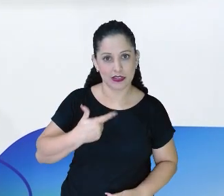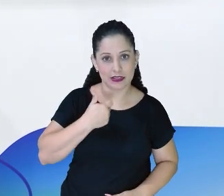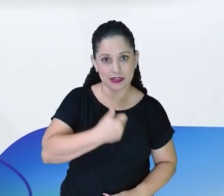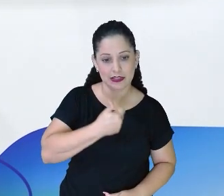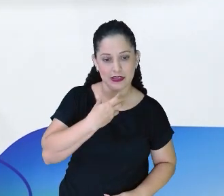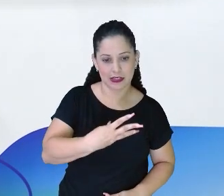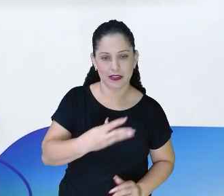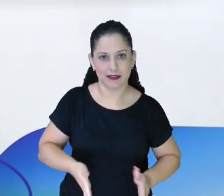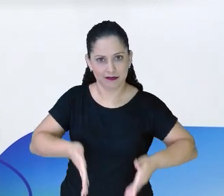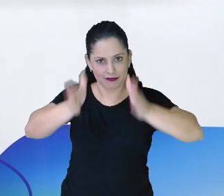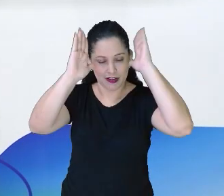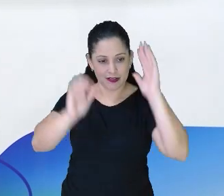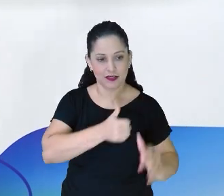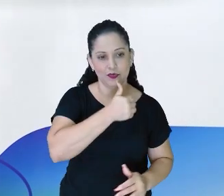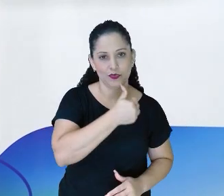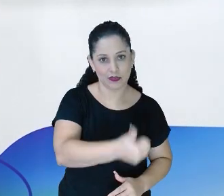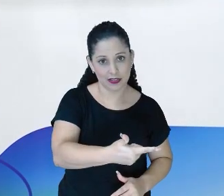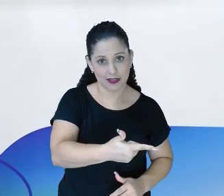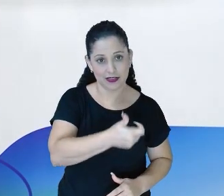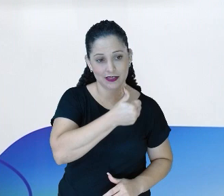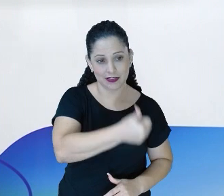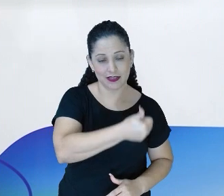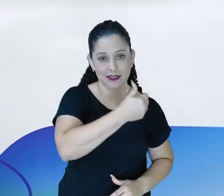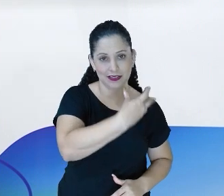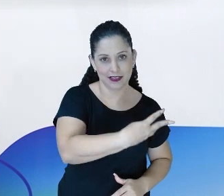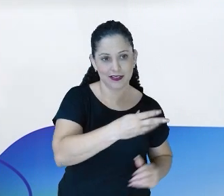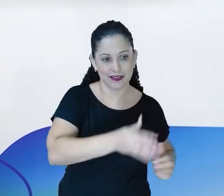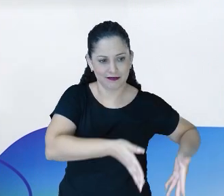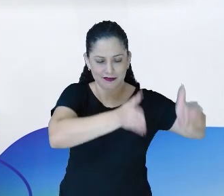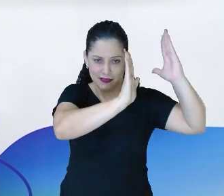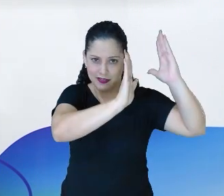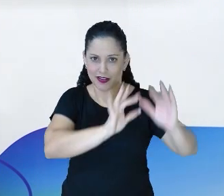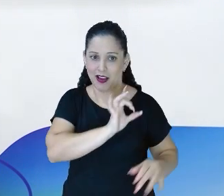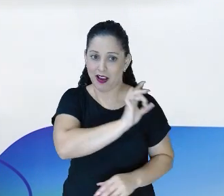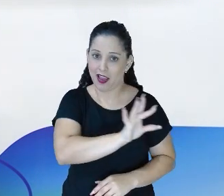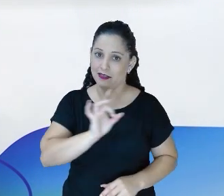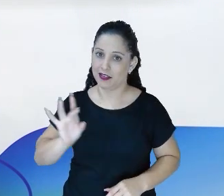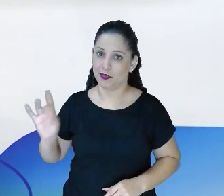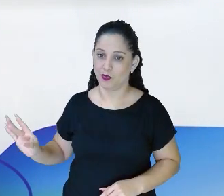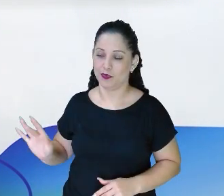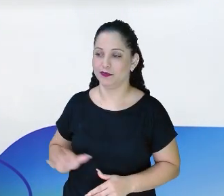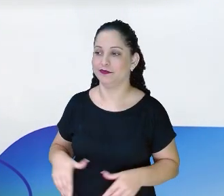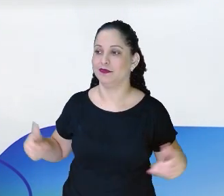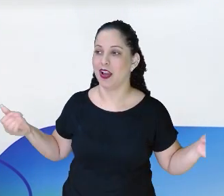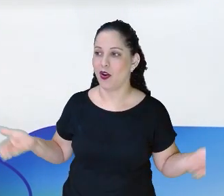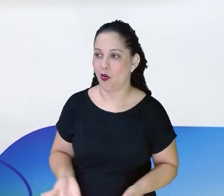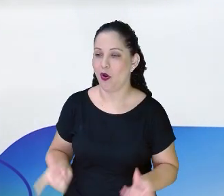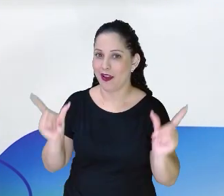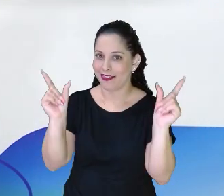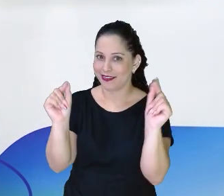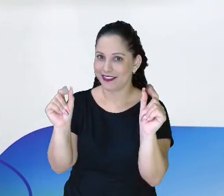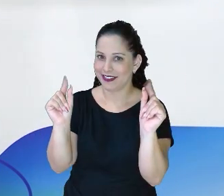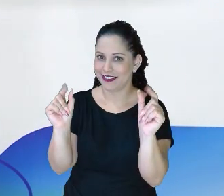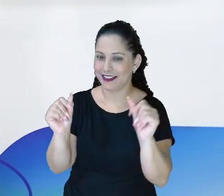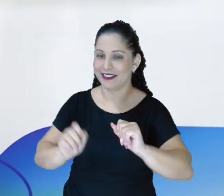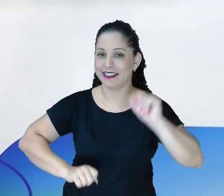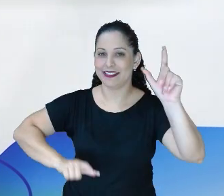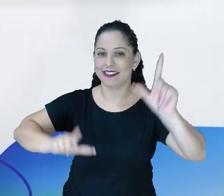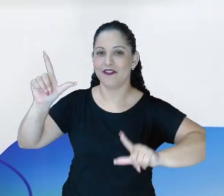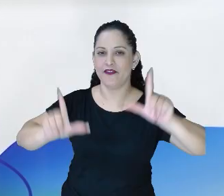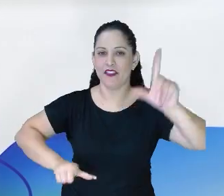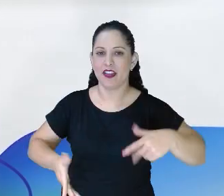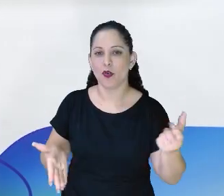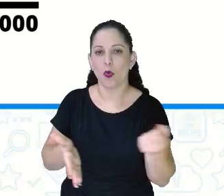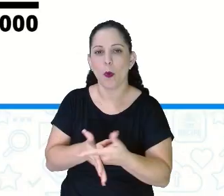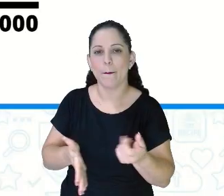ver se eu tenho mais uma. Tenho isso aqui, ó. É quando a gente fala de dinheiro. Vamos parcelar essa TV.